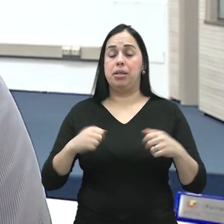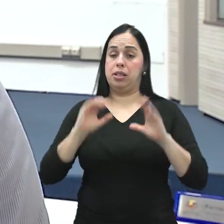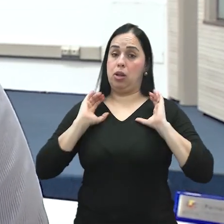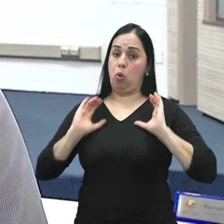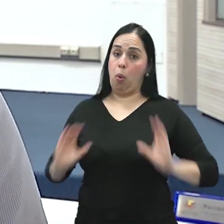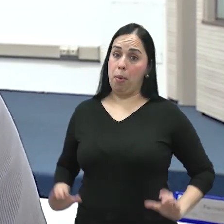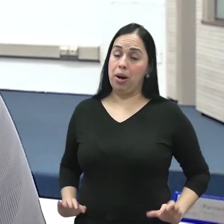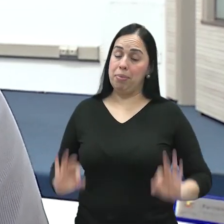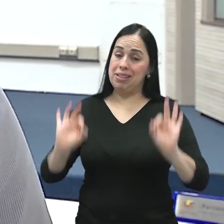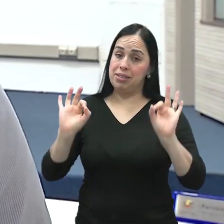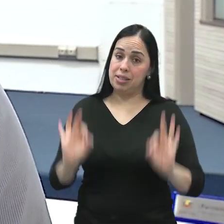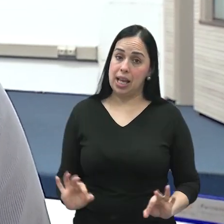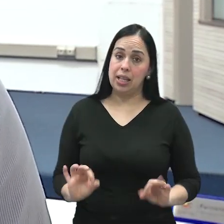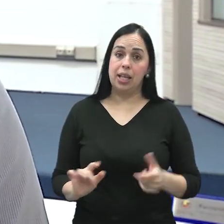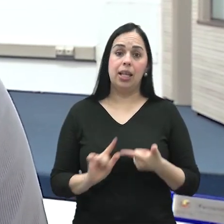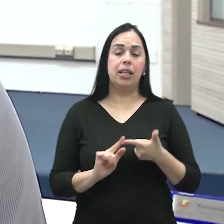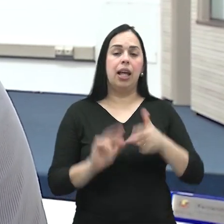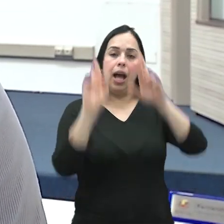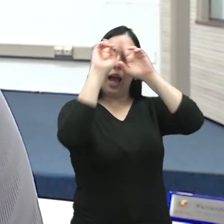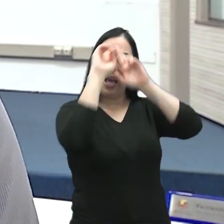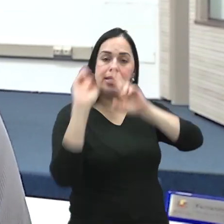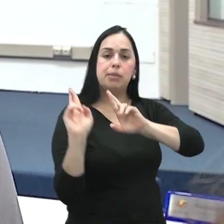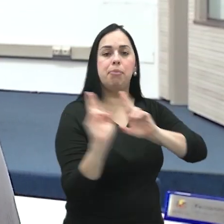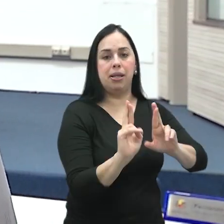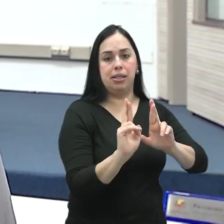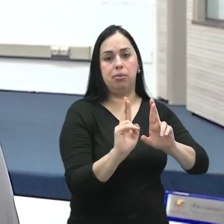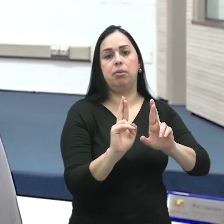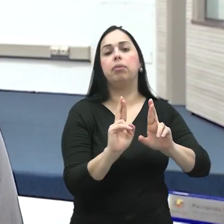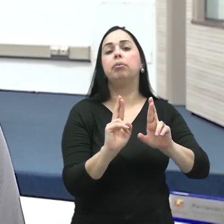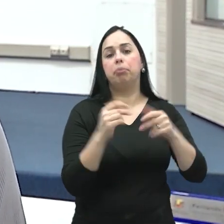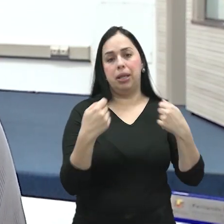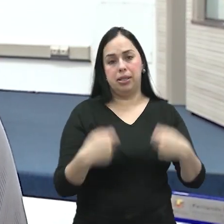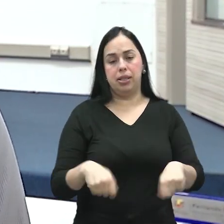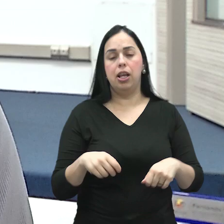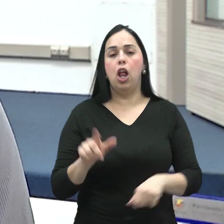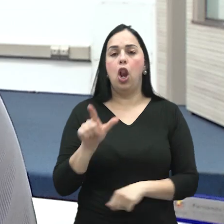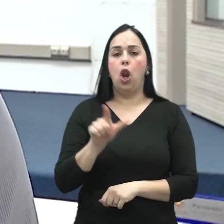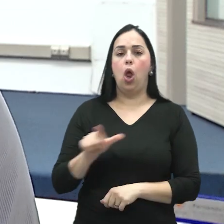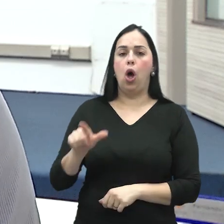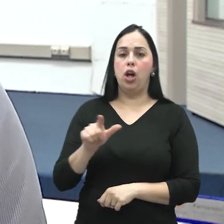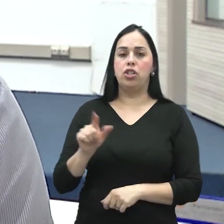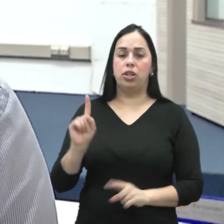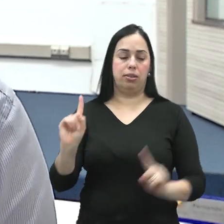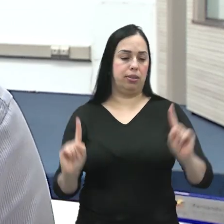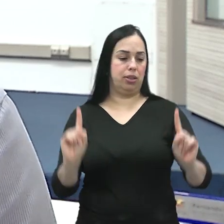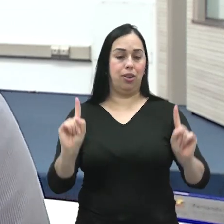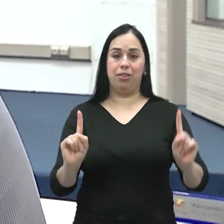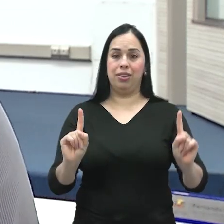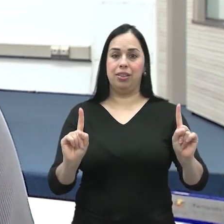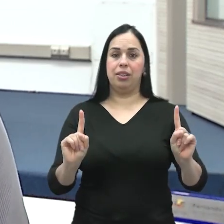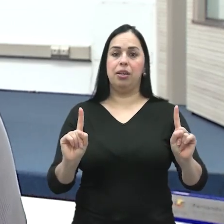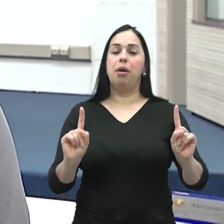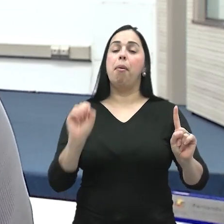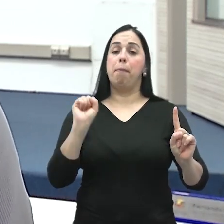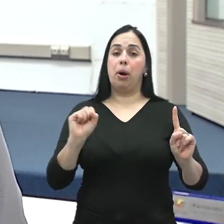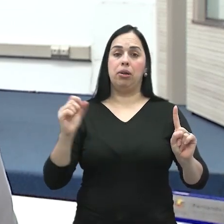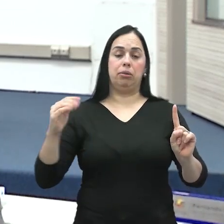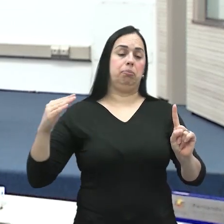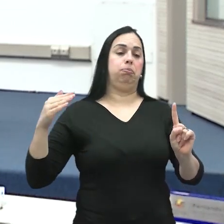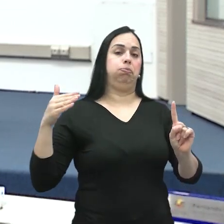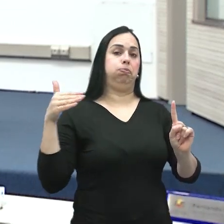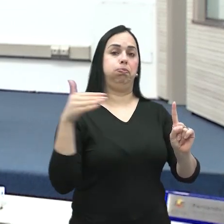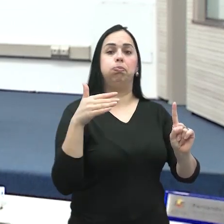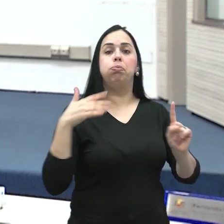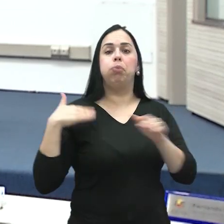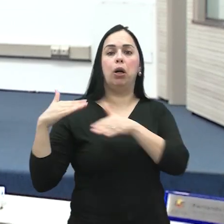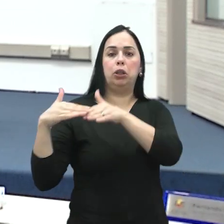que ter comportamento, nós temos que ter assim, o respeito da sociedade. É lógico que não é só vereador com vereador. Pode ser que o